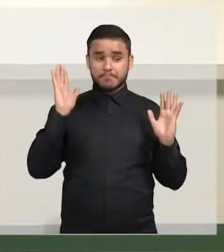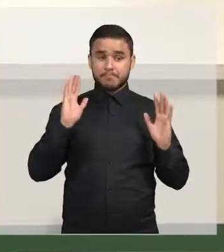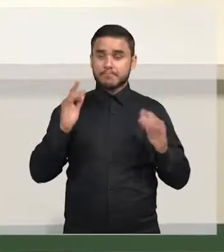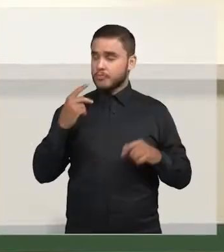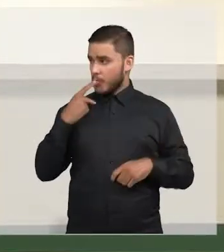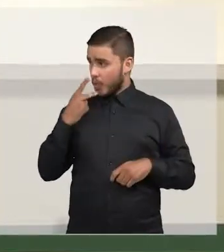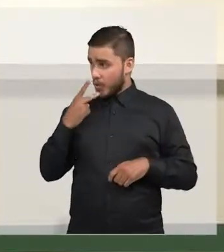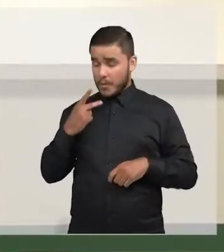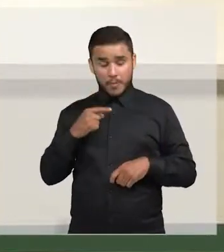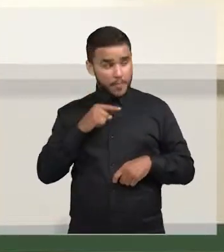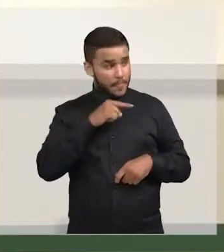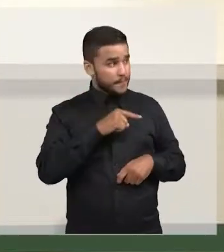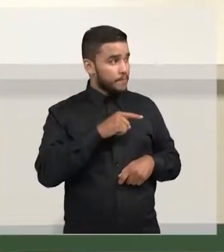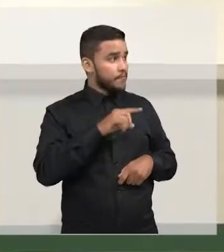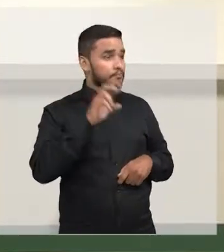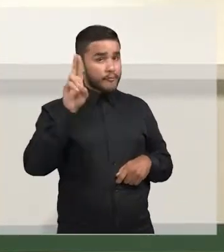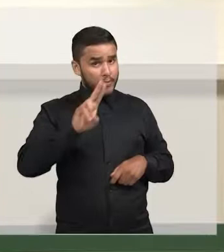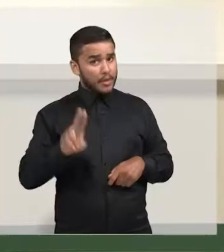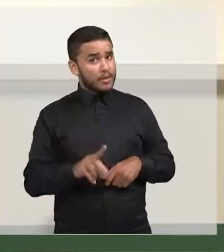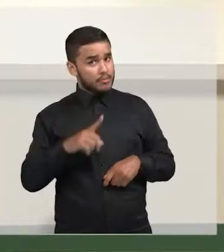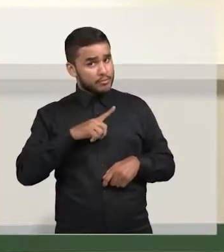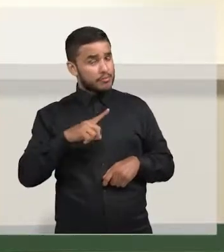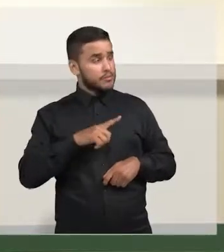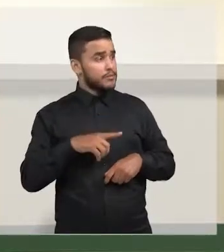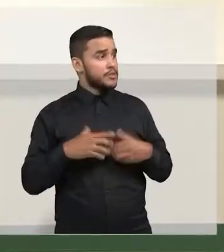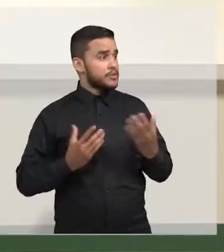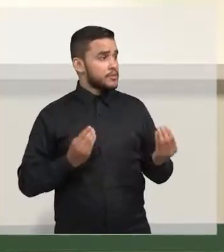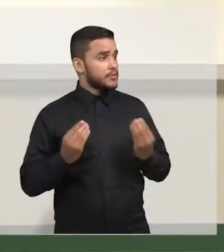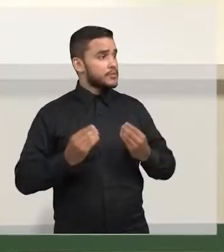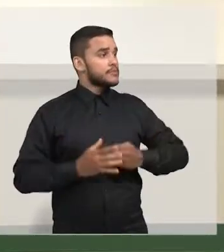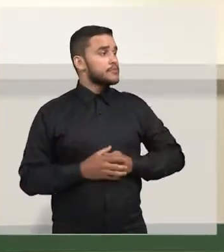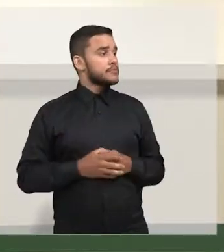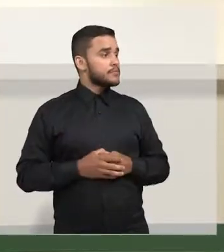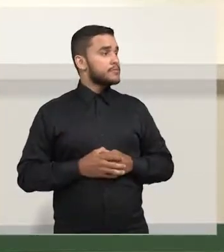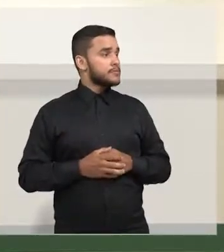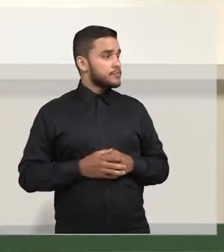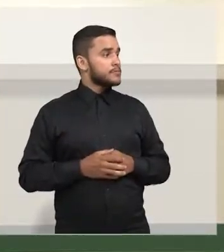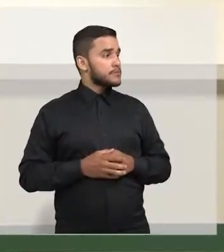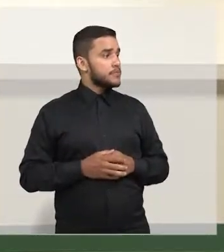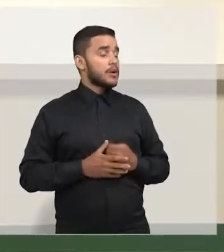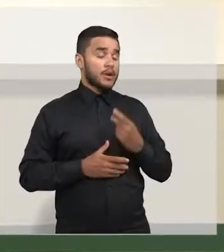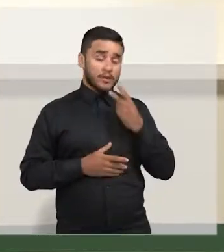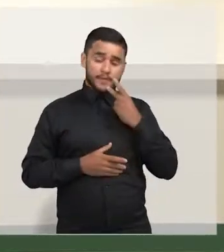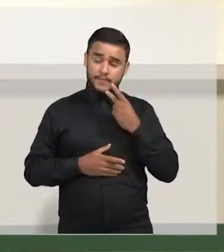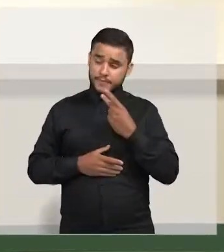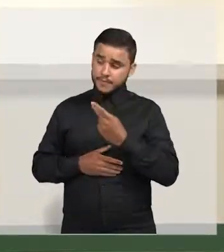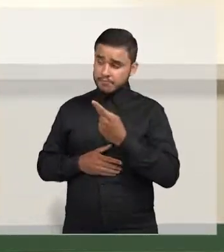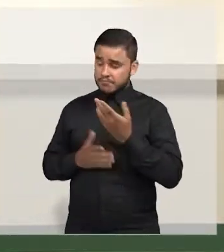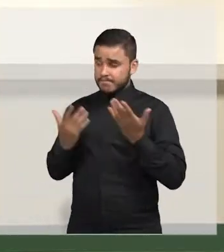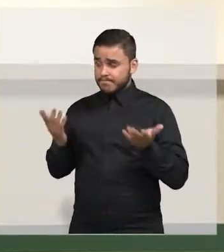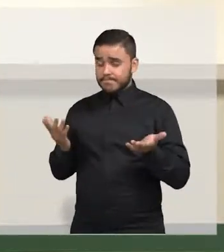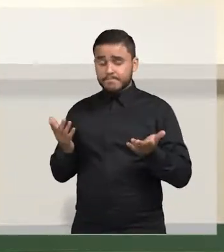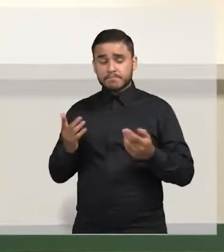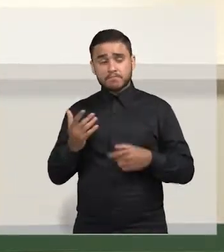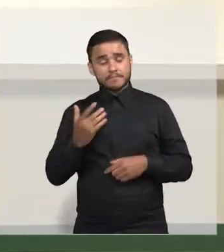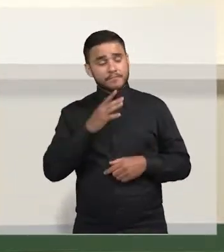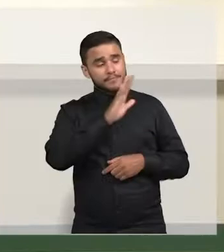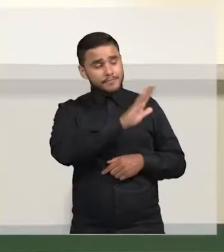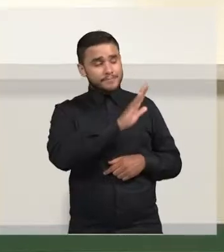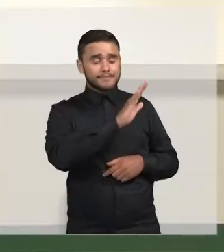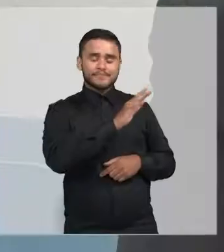quero você lembrar que tem taxa ele sai. É porque o taxa ele Eu não sei, Luiz, eu não sei em que fundamento o PSDB